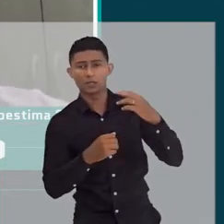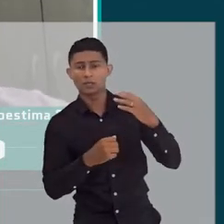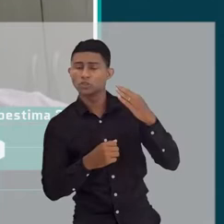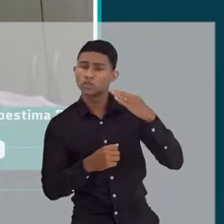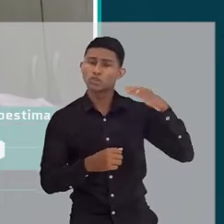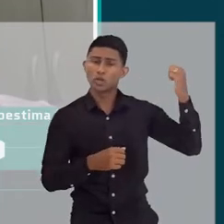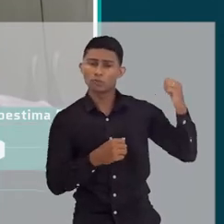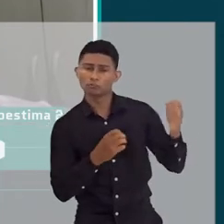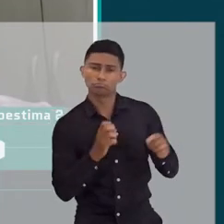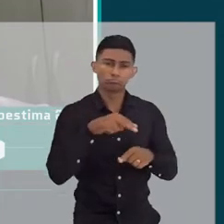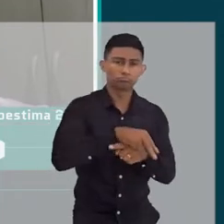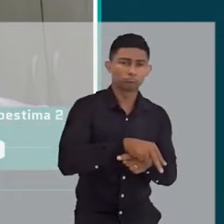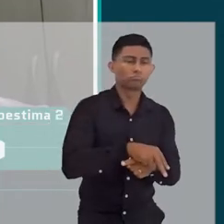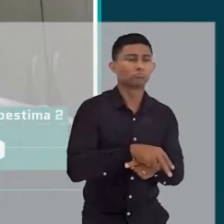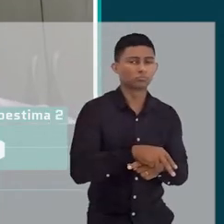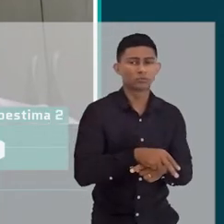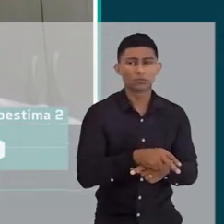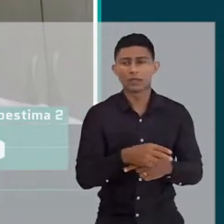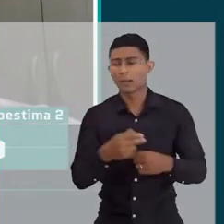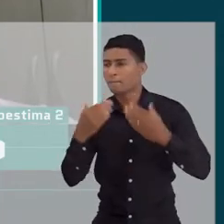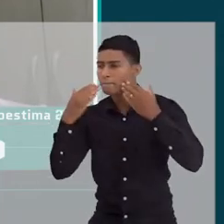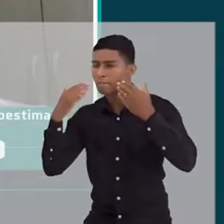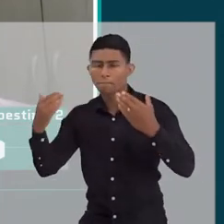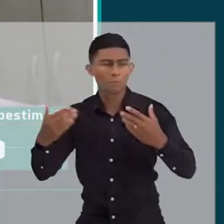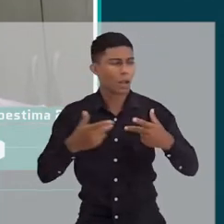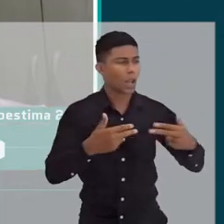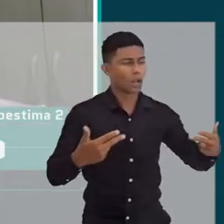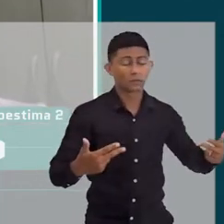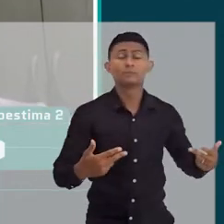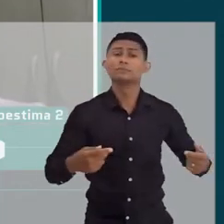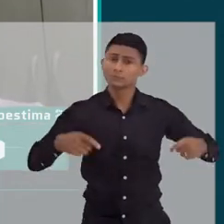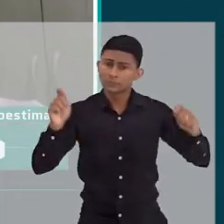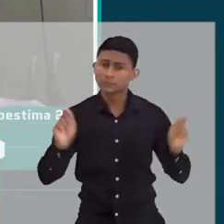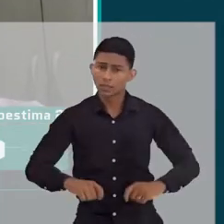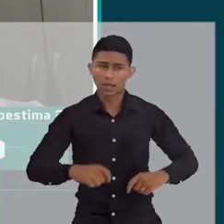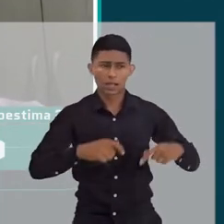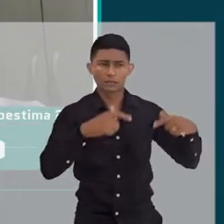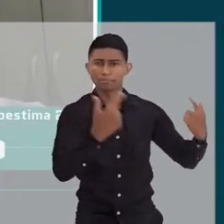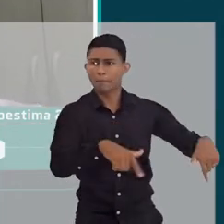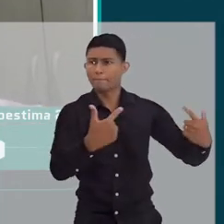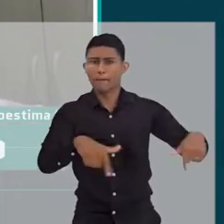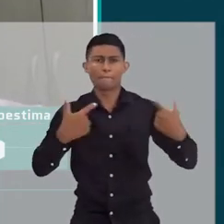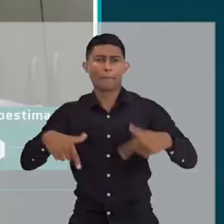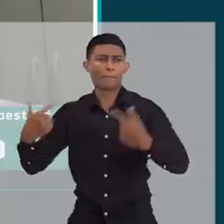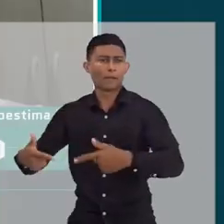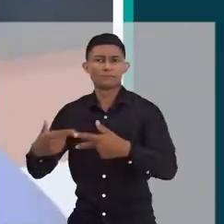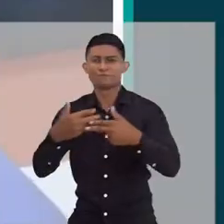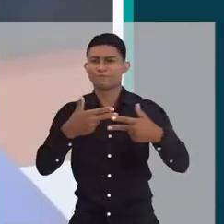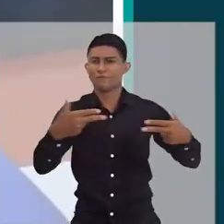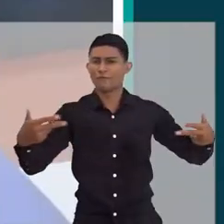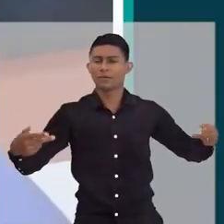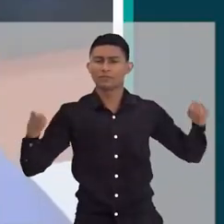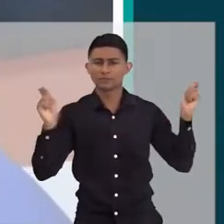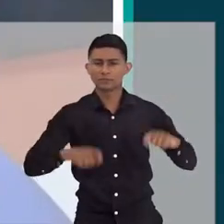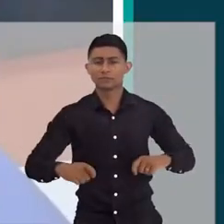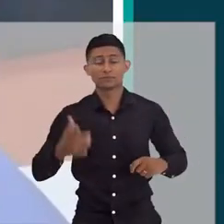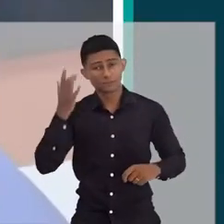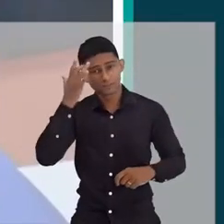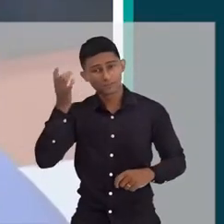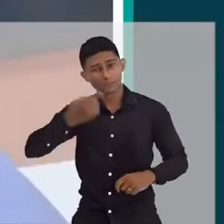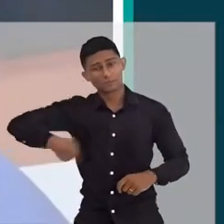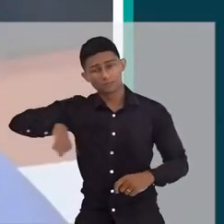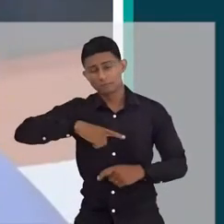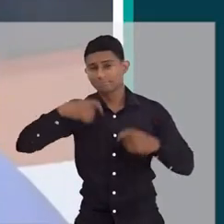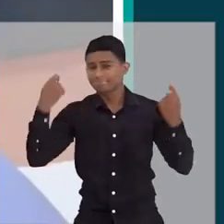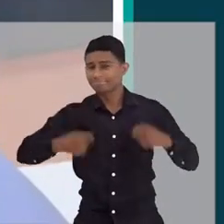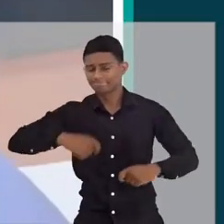em alguns jobs, assim, sabe, jobs, gente, tem tanta coisa para fazer. O que eu acho que a gente tem que colocar a